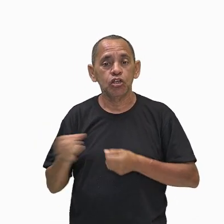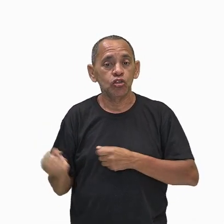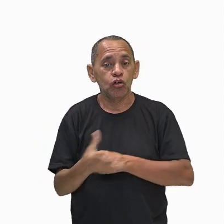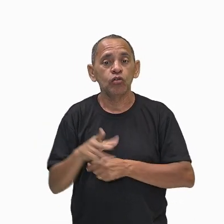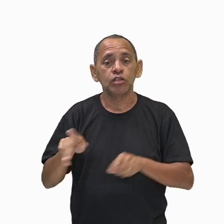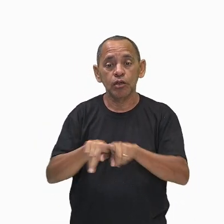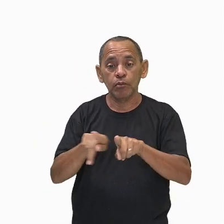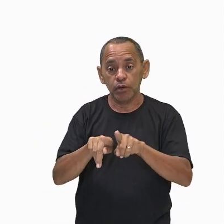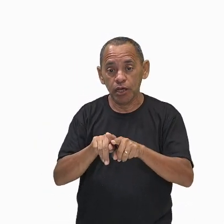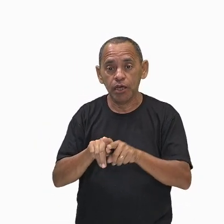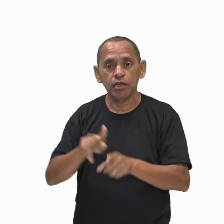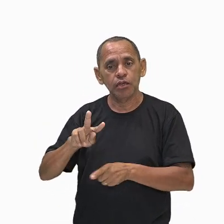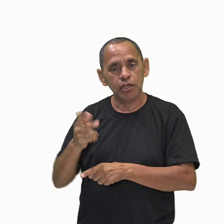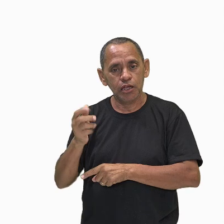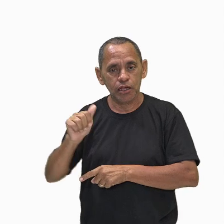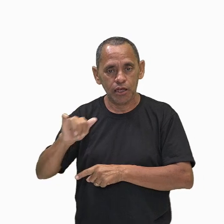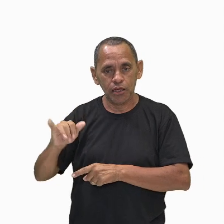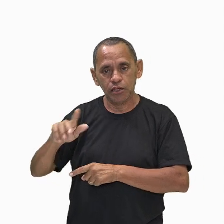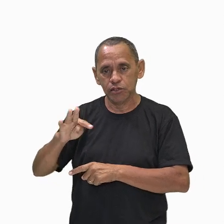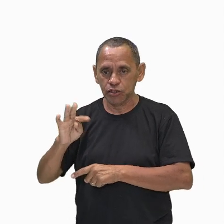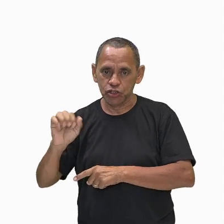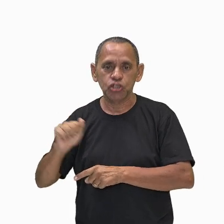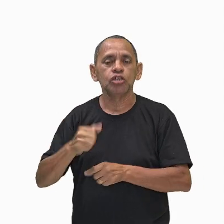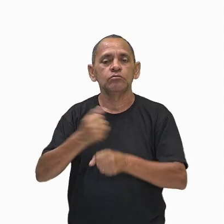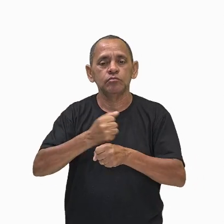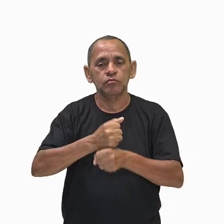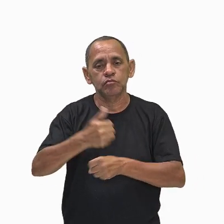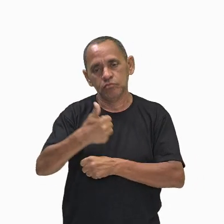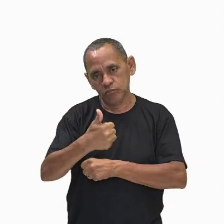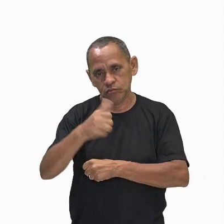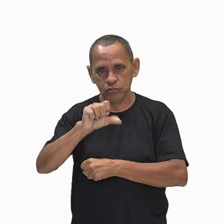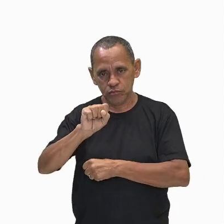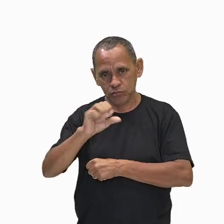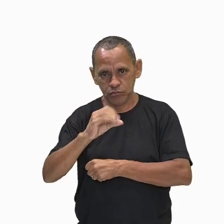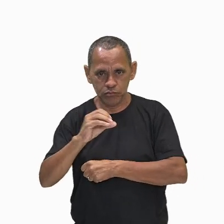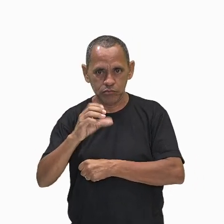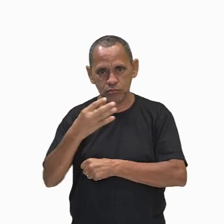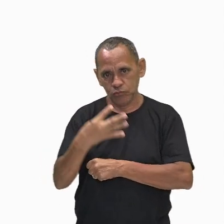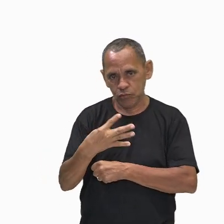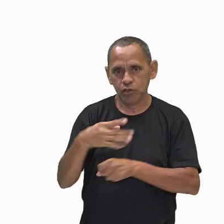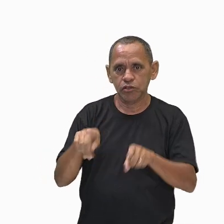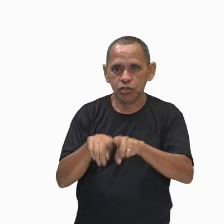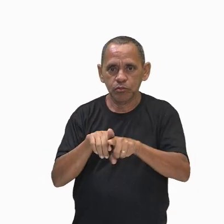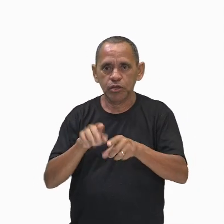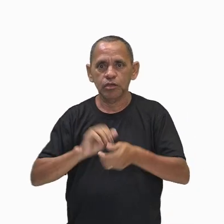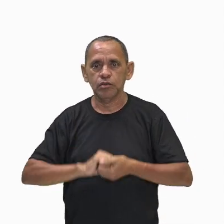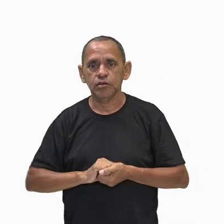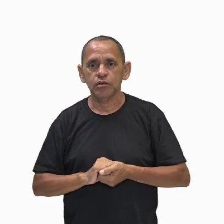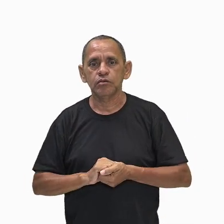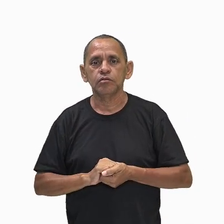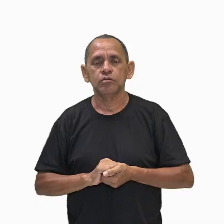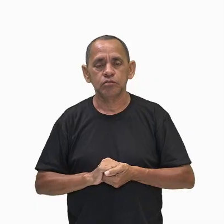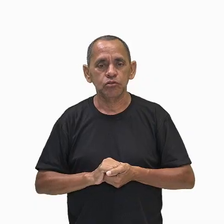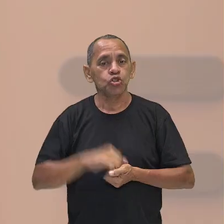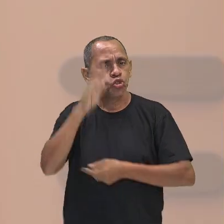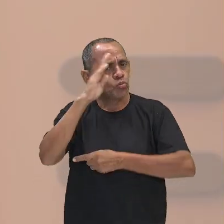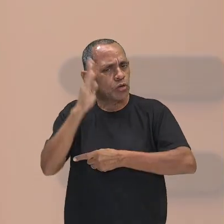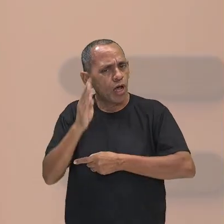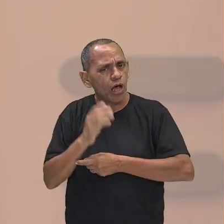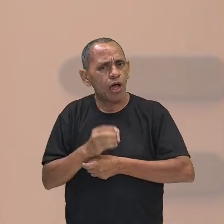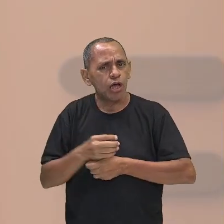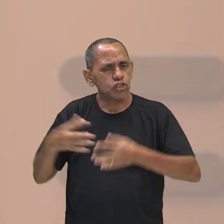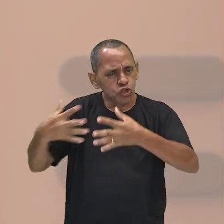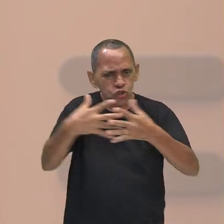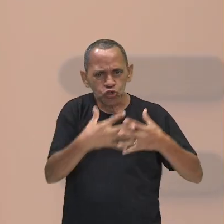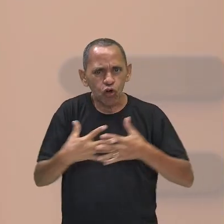Haiti, em 1804. É claro que no Brasil a gente vai ver, então, explodindo aí, não é mesmo,